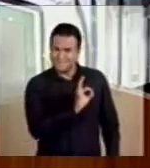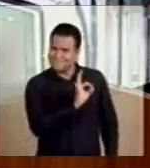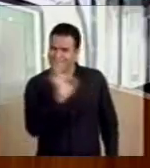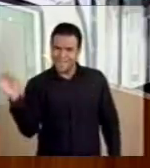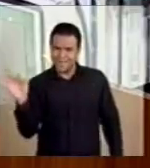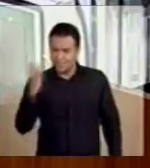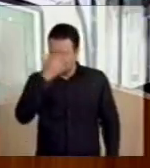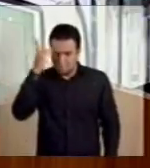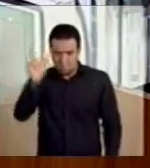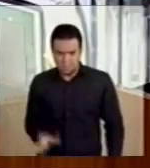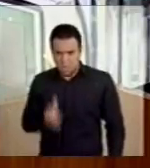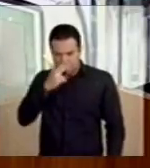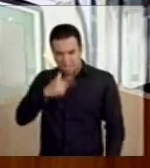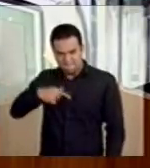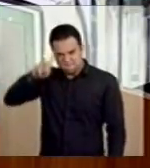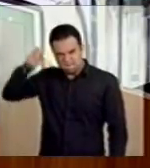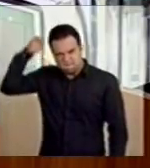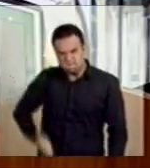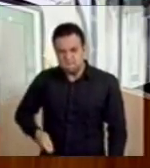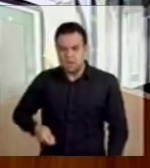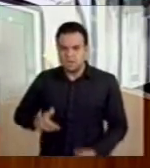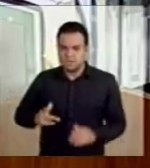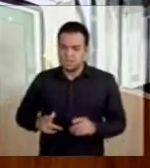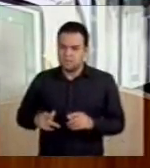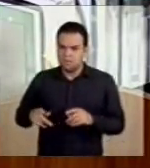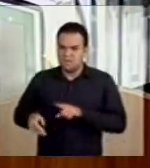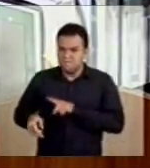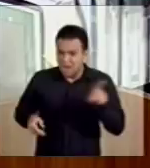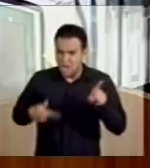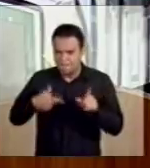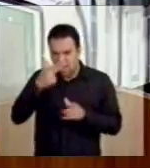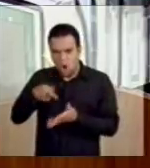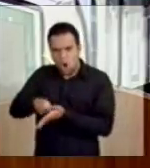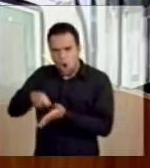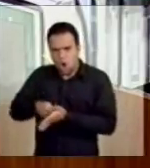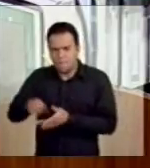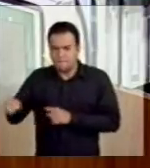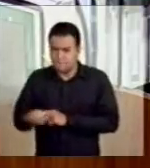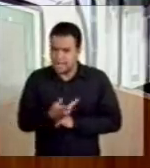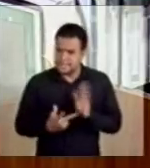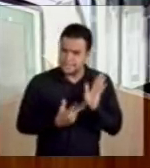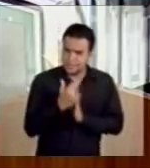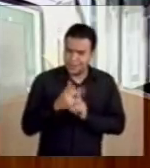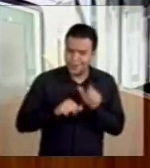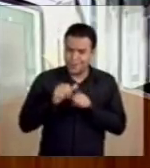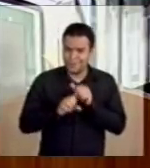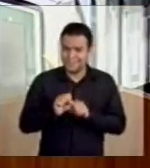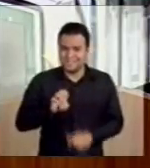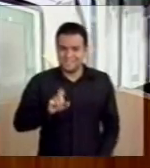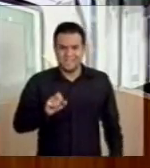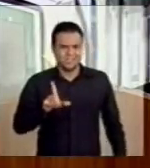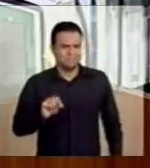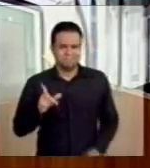forçada a submeter-se a procedimentos médicos, inclusive a cirurgia de mudança de